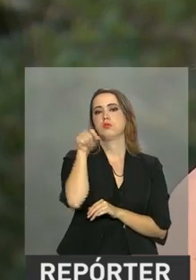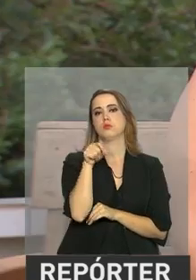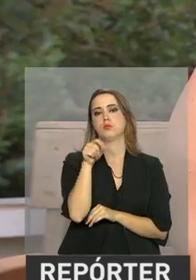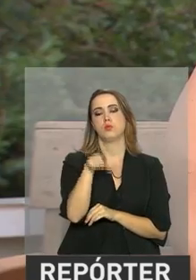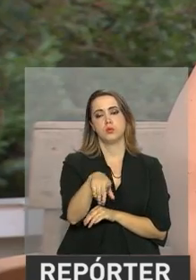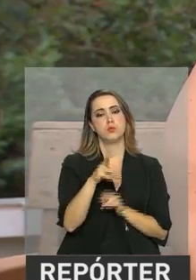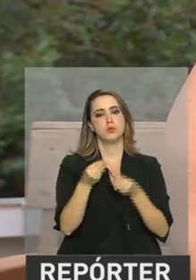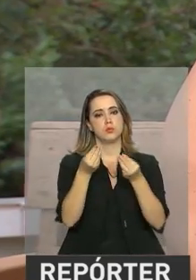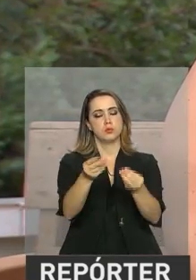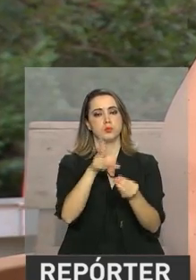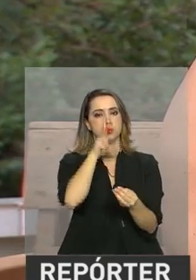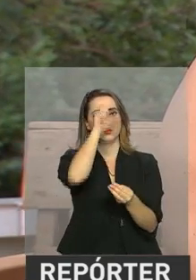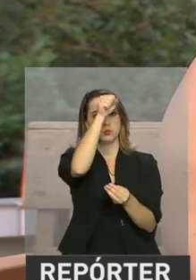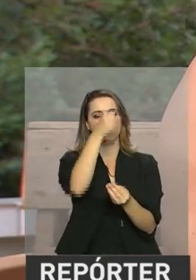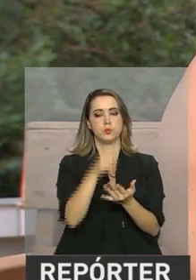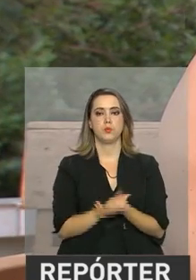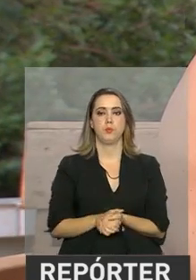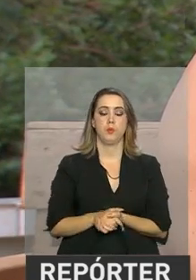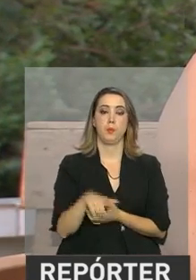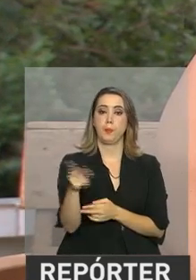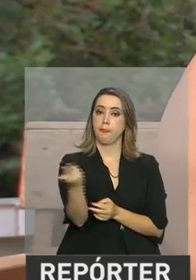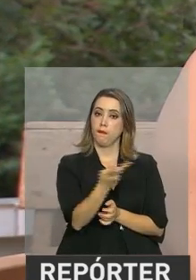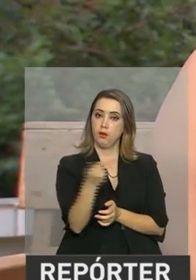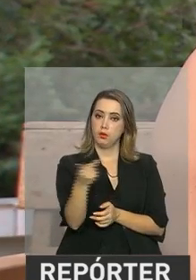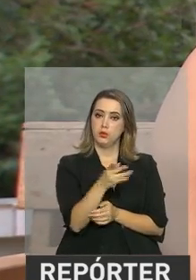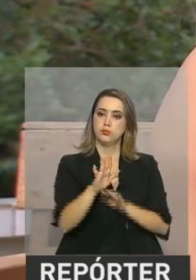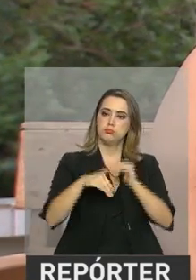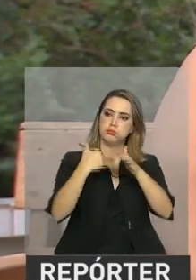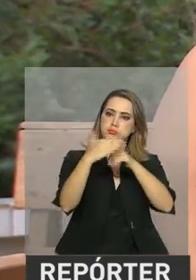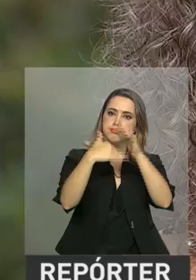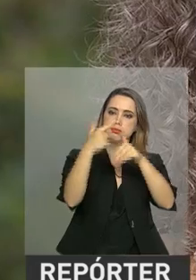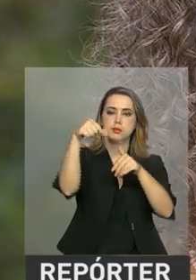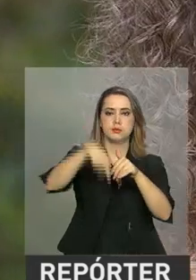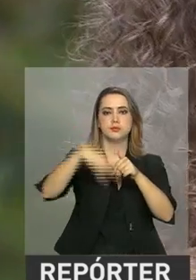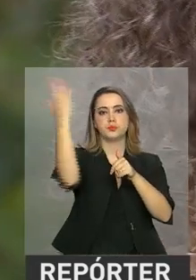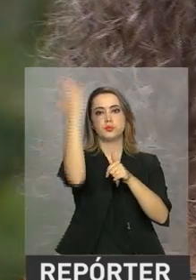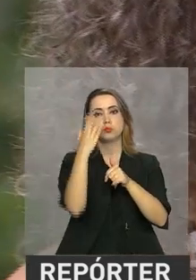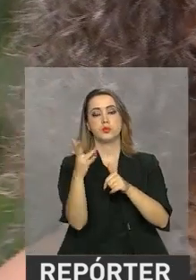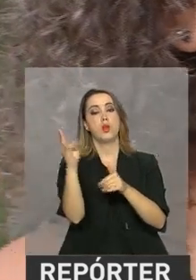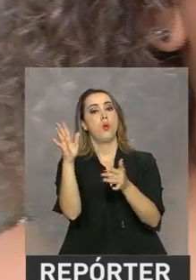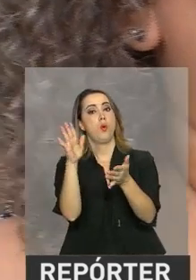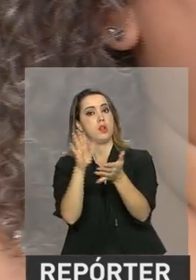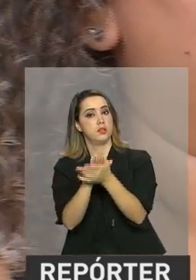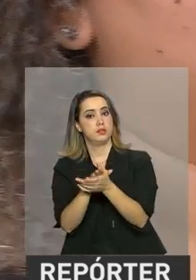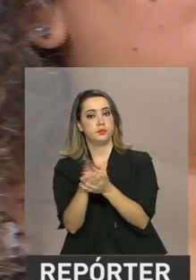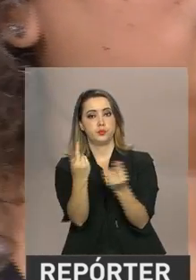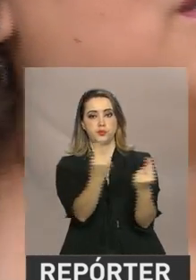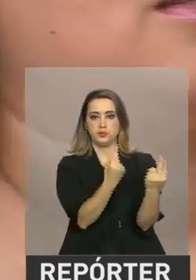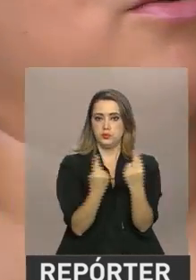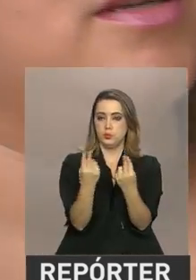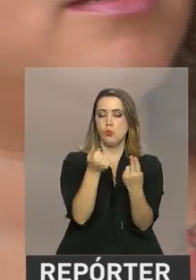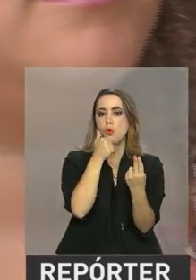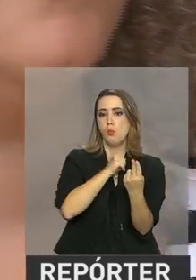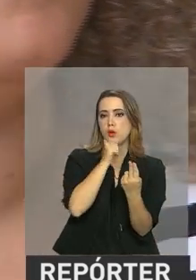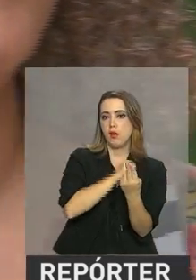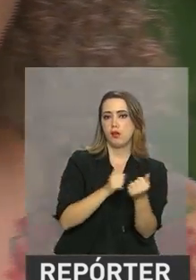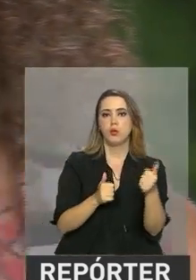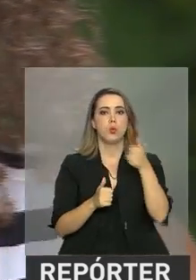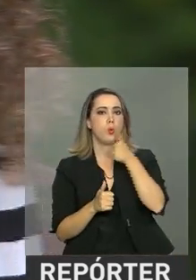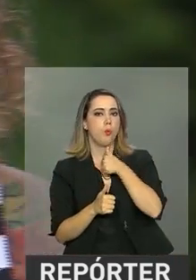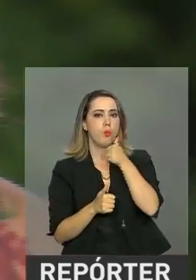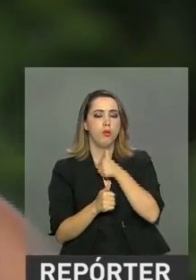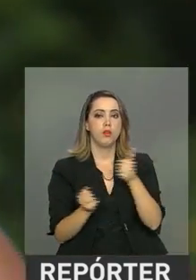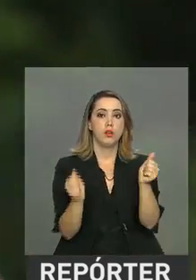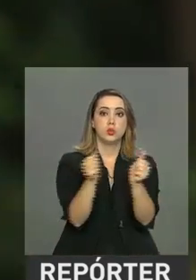força casos como de Andressa e de estão em alta no Brasil o casamento entre pessoas do mesmo sexo cresceu quase